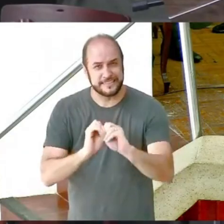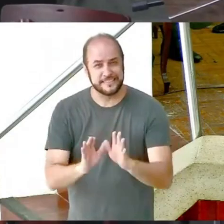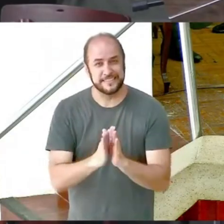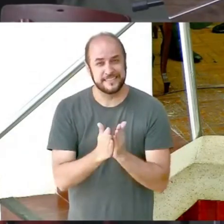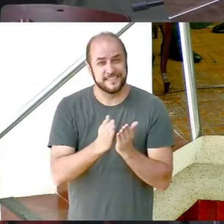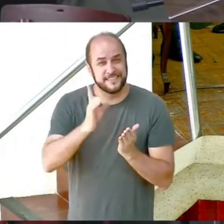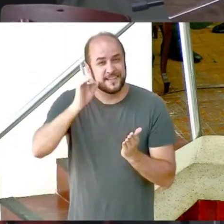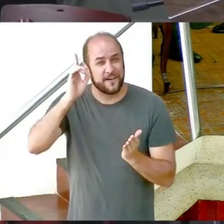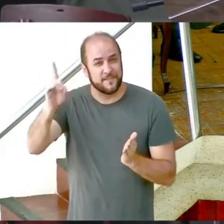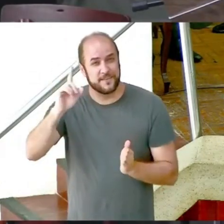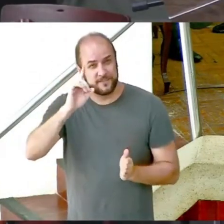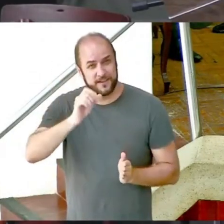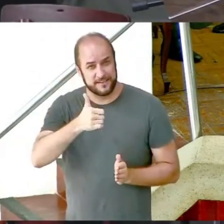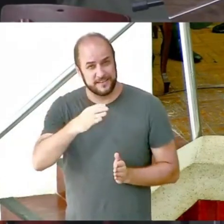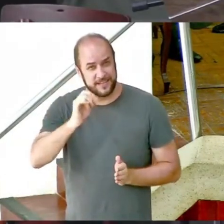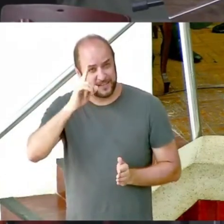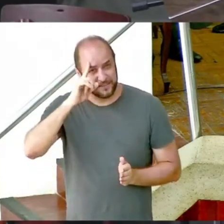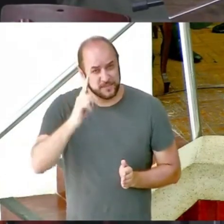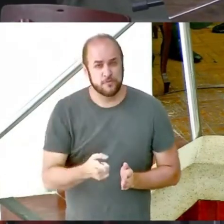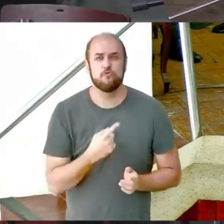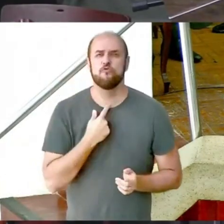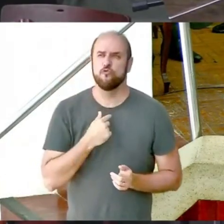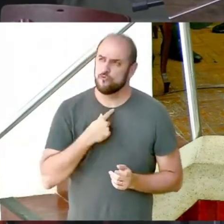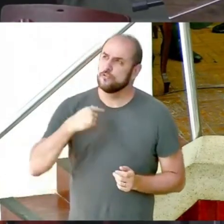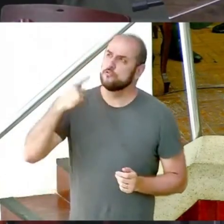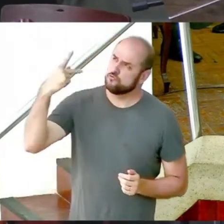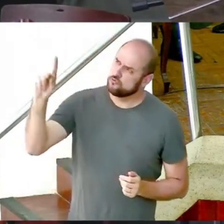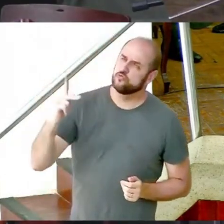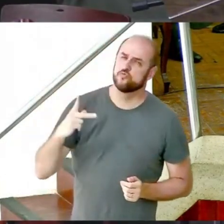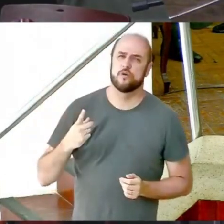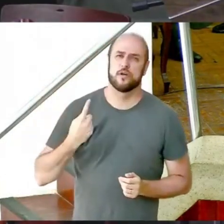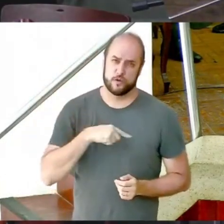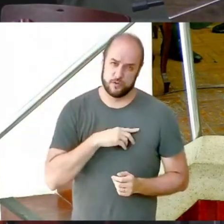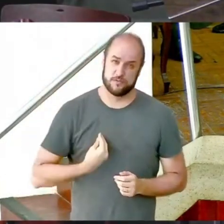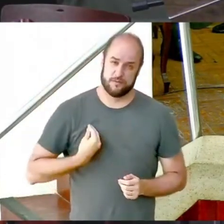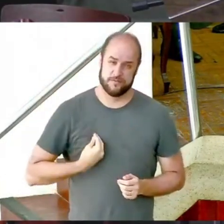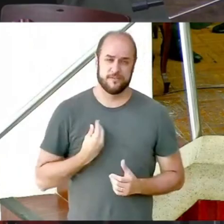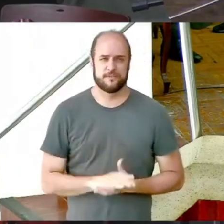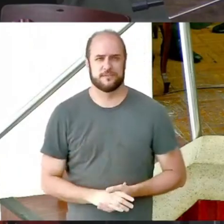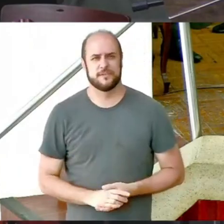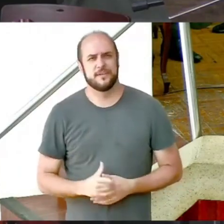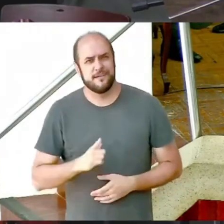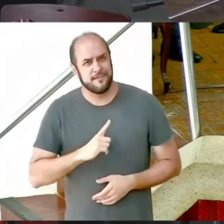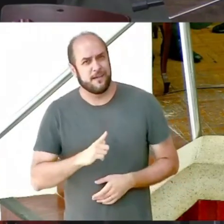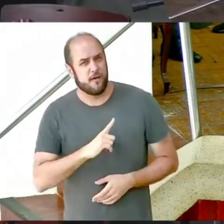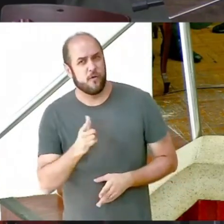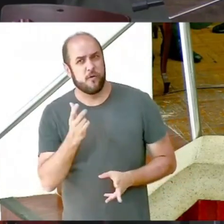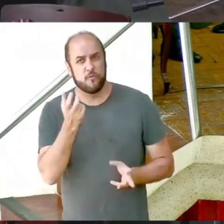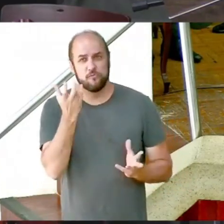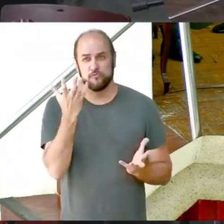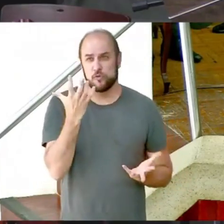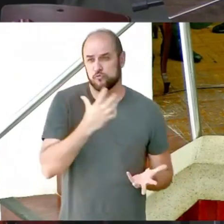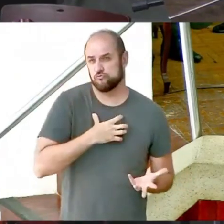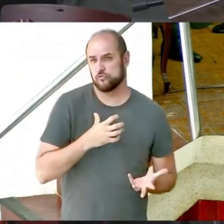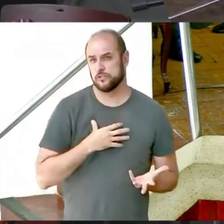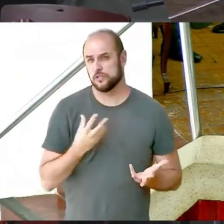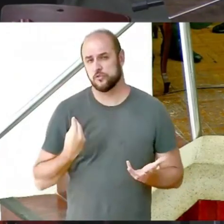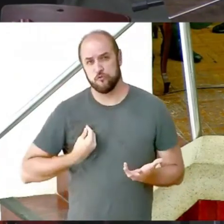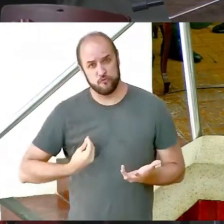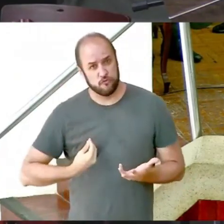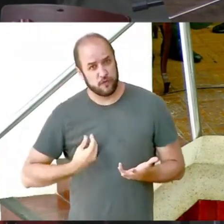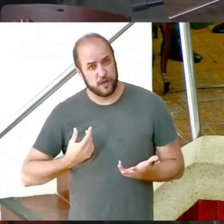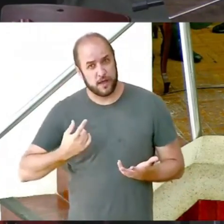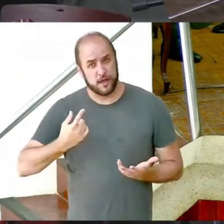palavra o que Ele deseja para as nossas vidas. Existe um aspecto da vontade de Deus que nós vamos